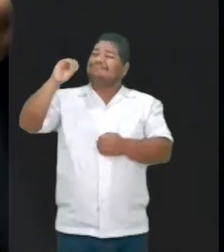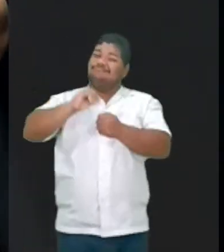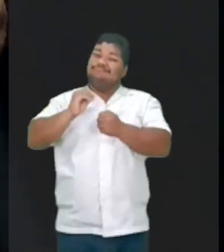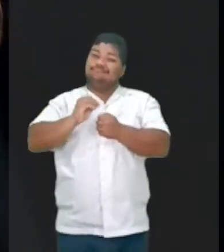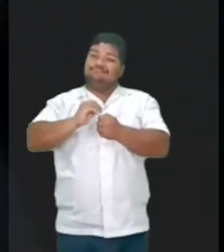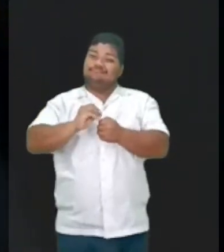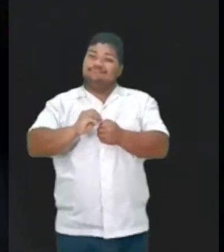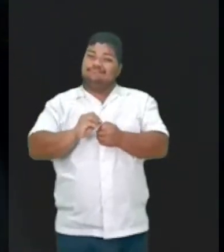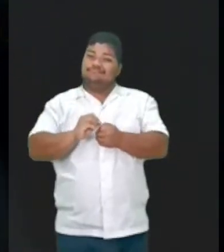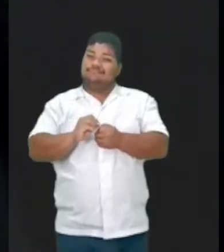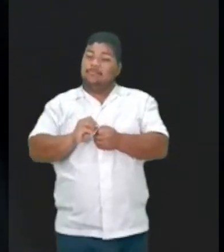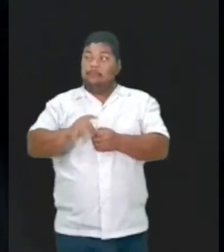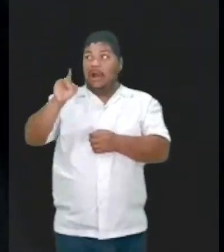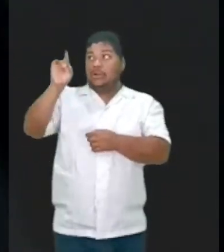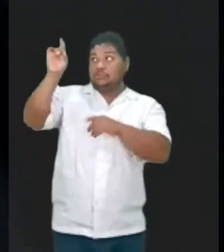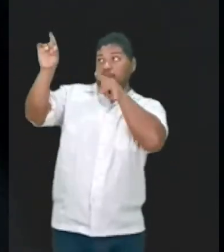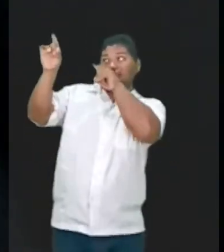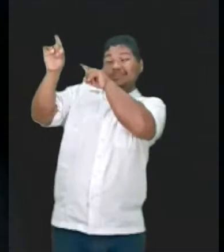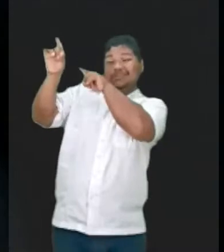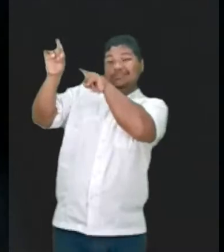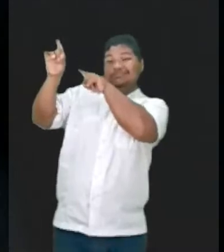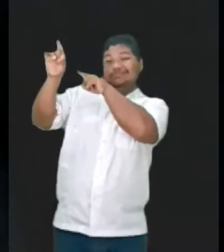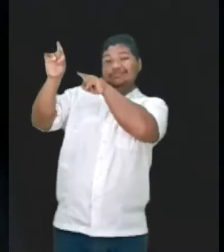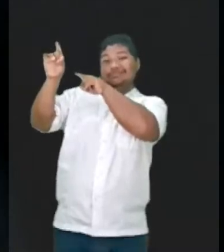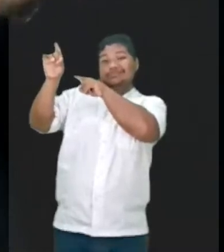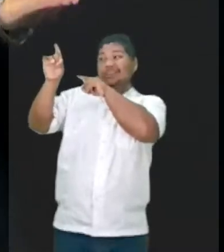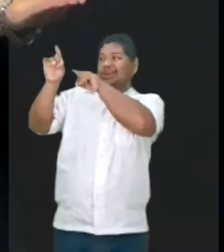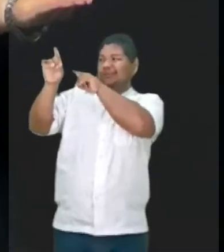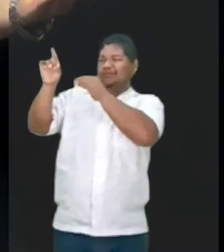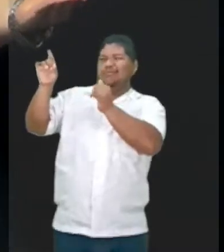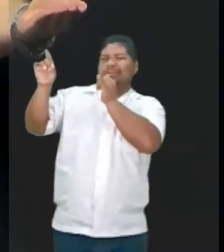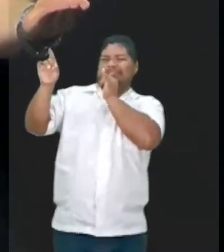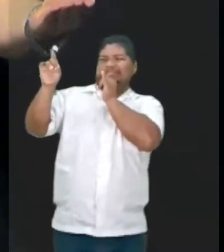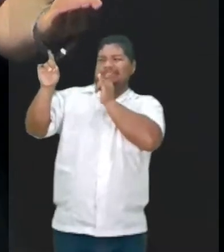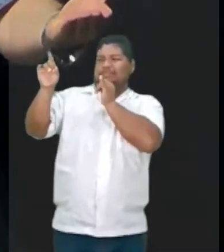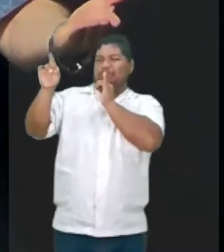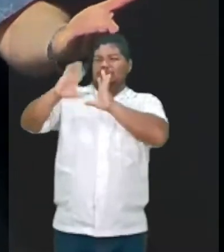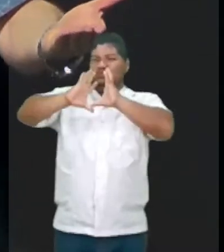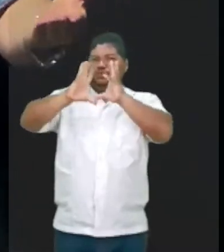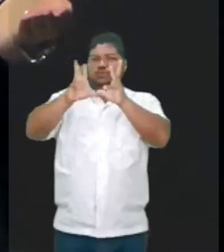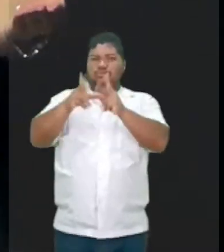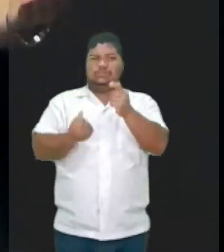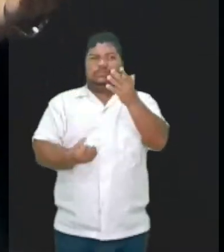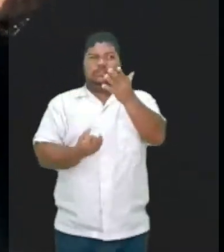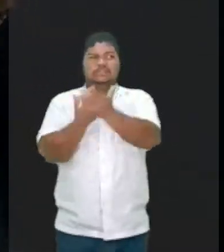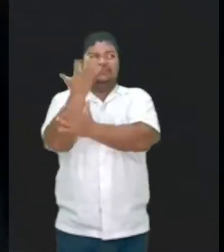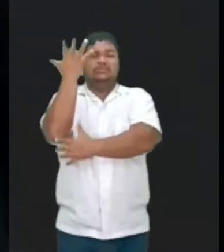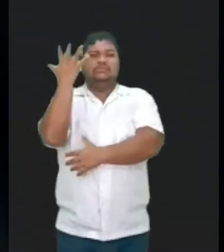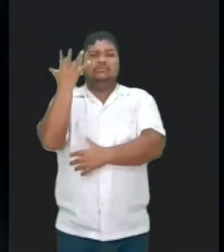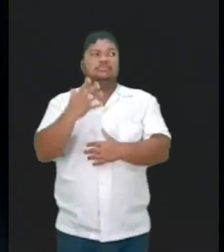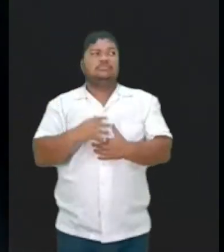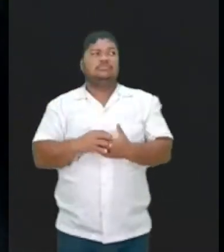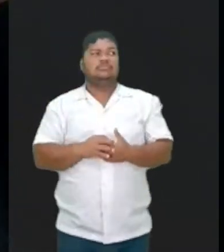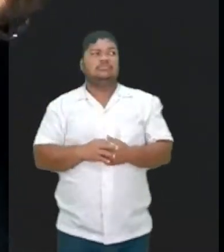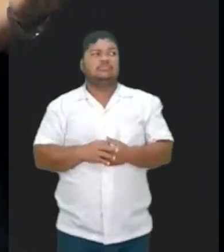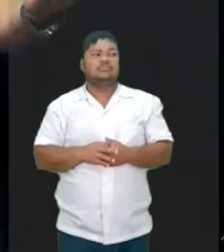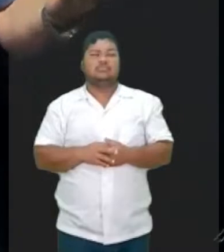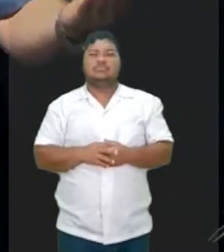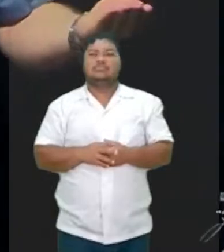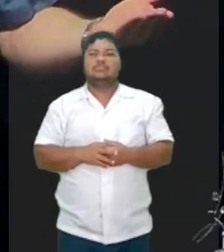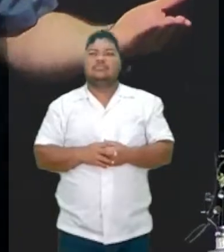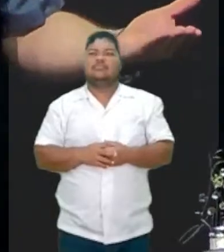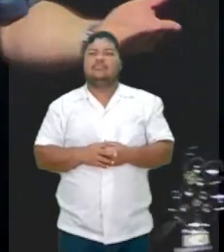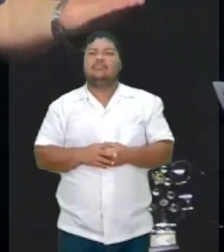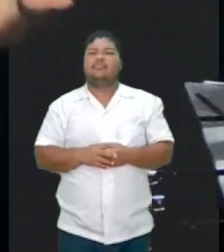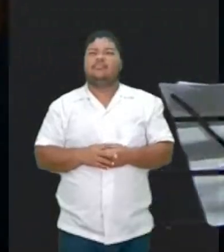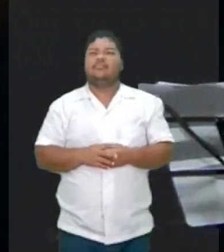mesmo. Ele foi a referência para toda a criação. E como é que nós podemos ver isso?